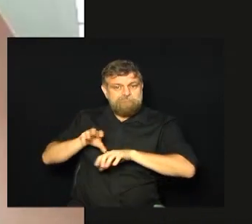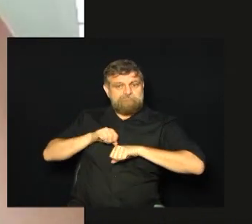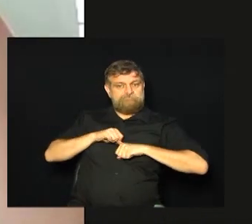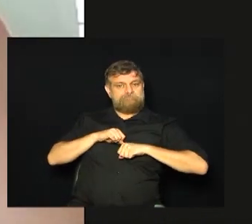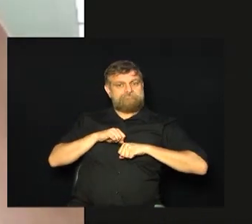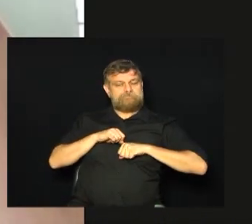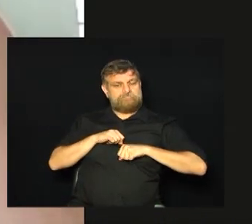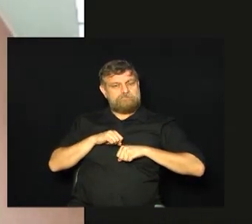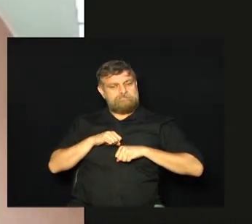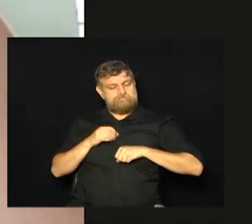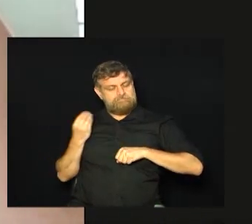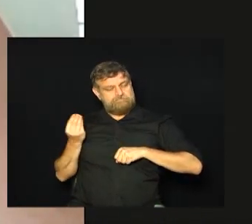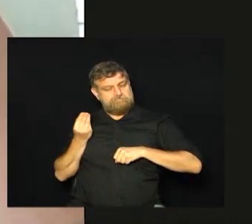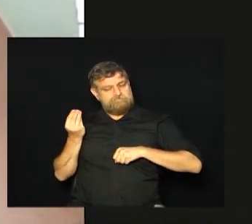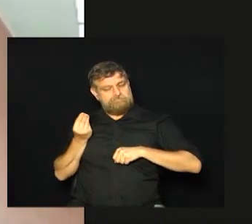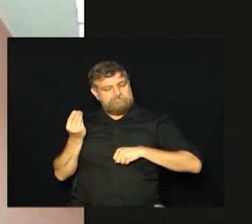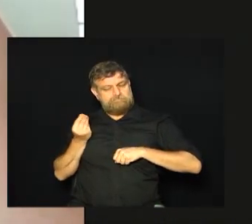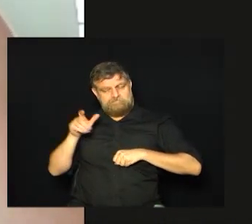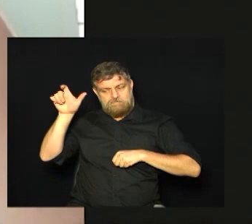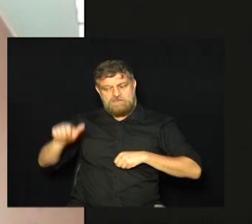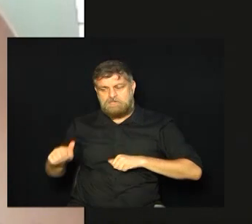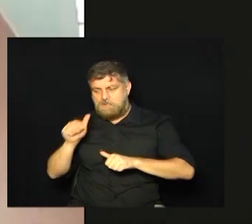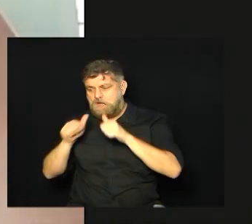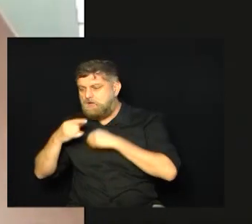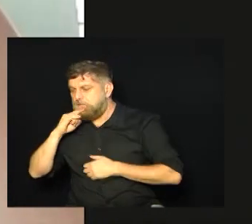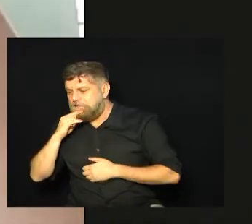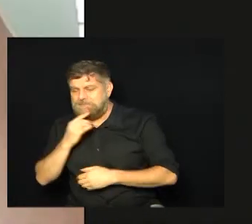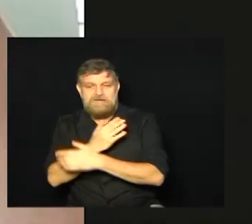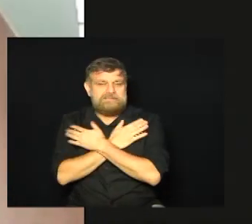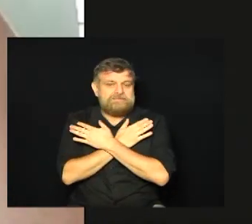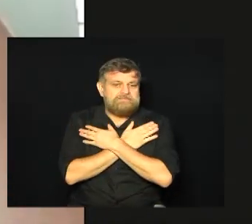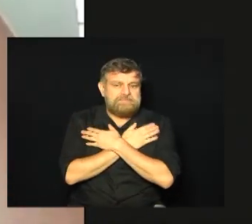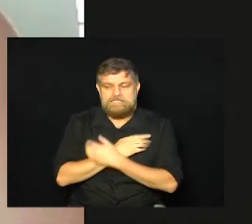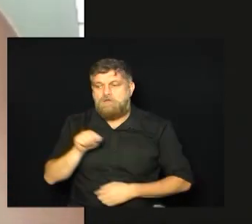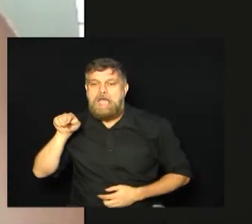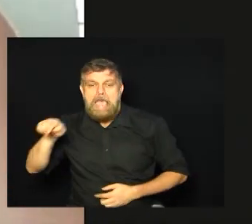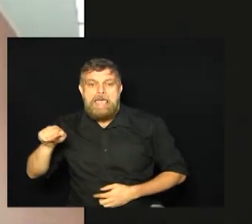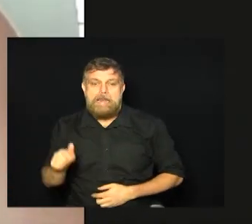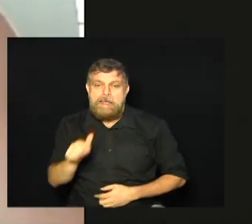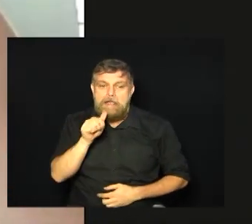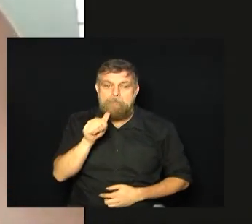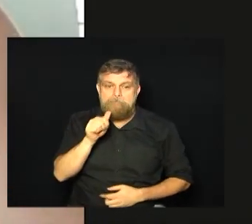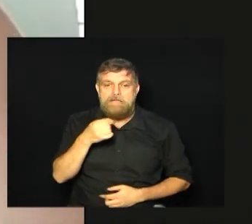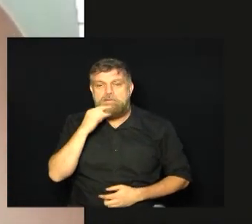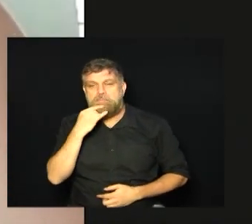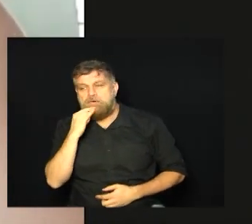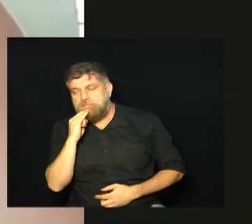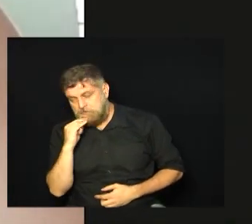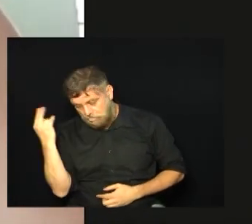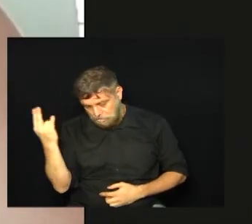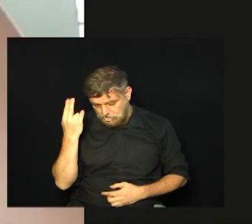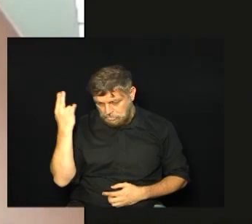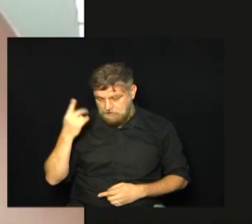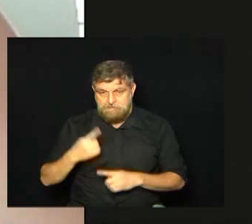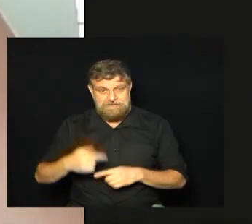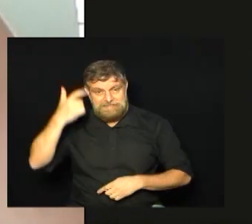poxa, ele está bebendo porque está desempregado, ele está bebendo porque